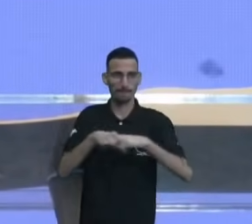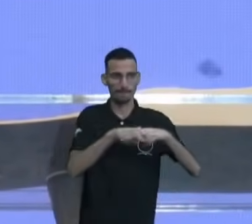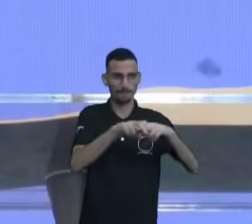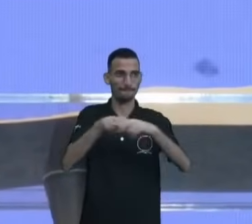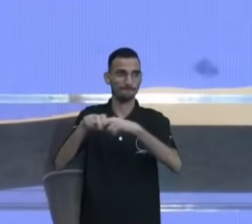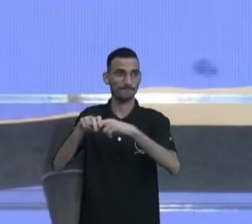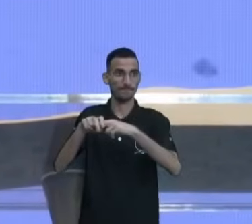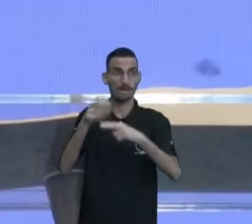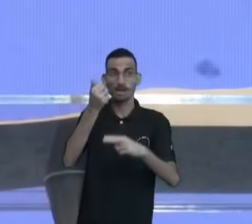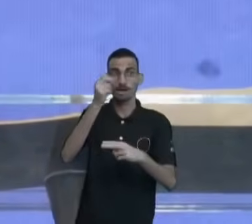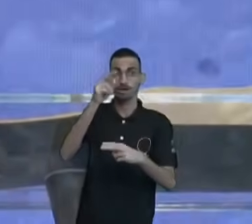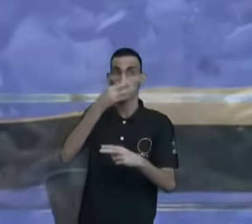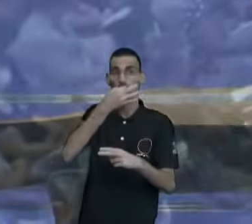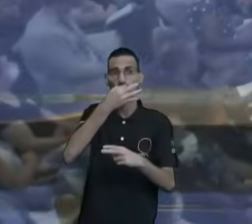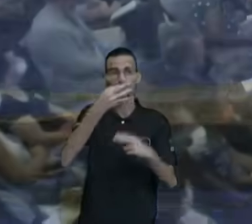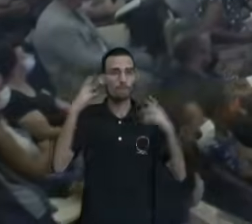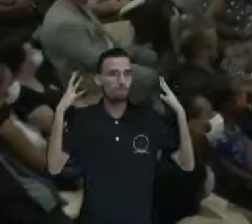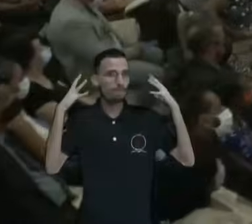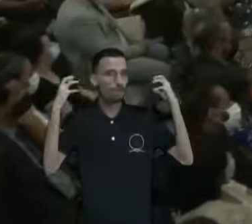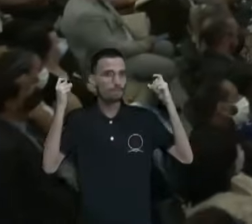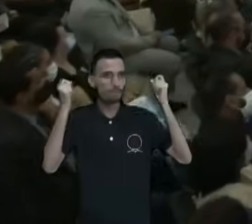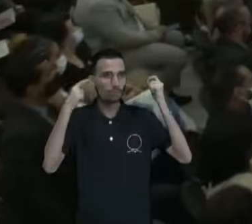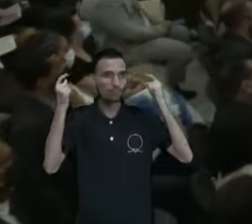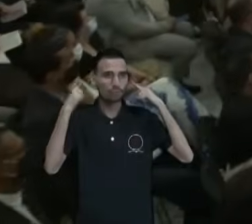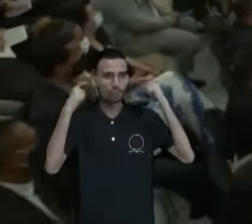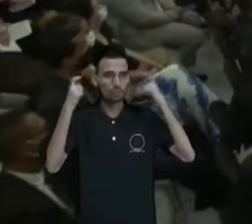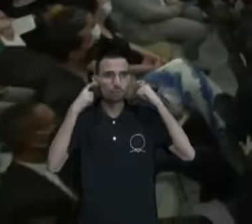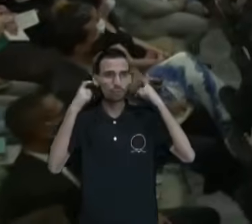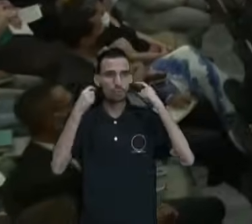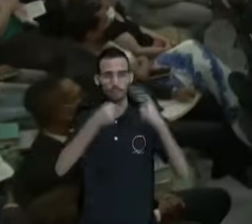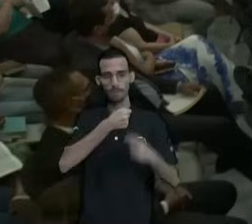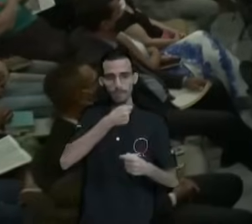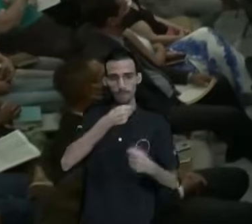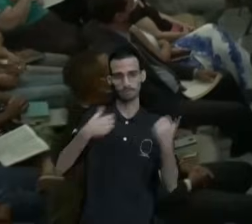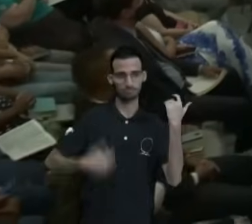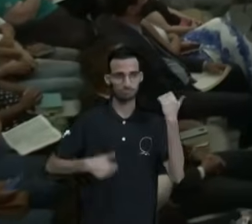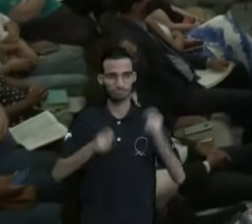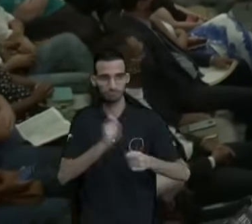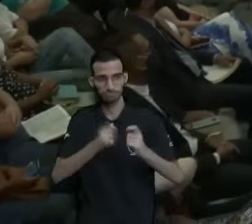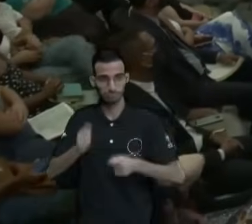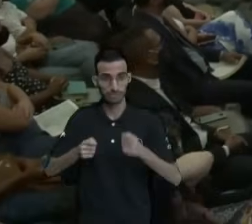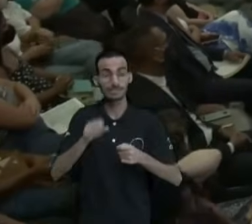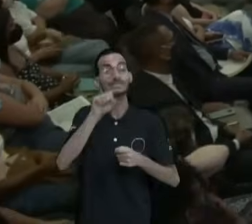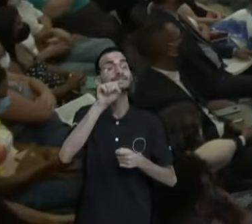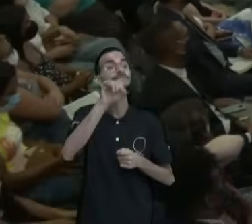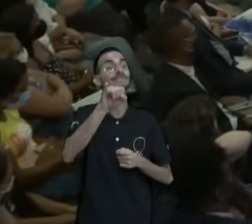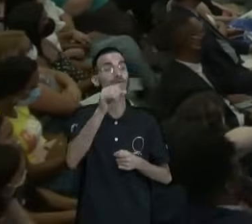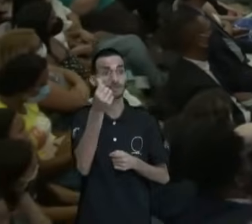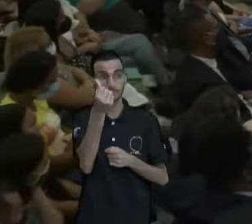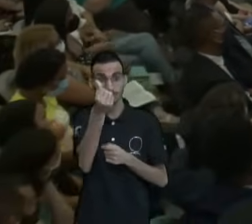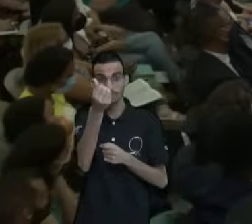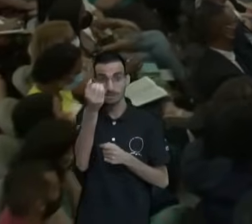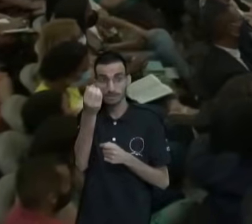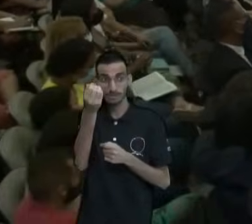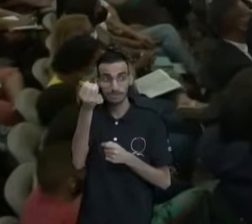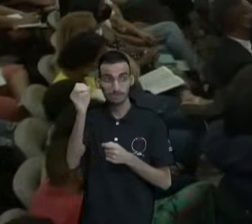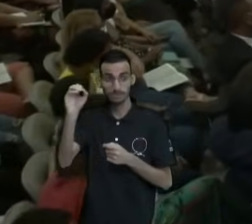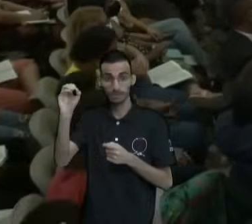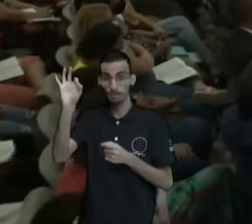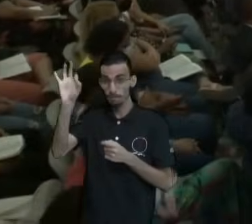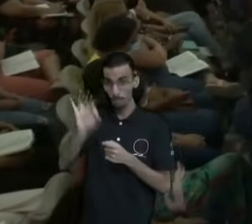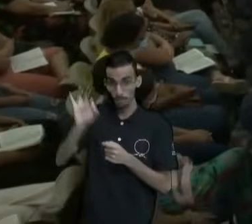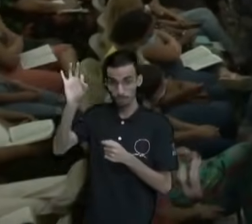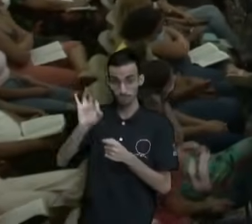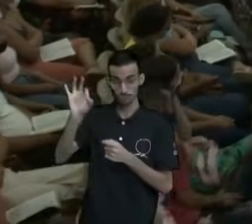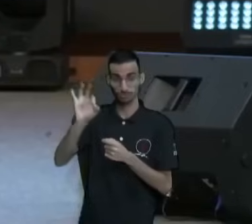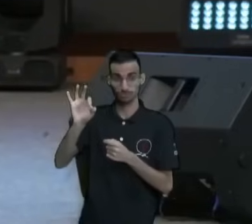igreja para manutenção do tempo e se fosse 60 ou 70 uma das